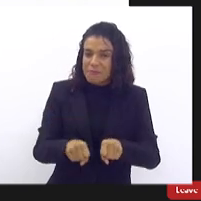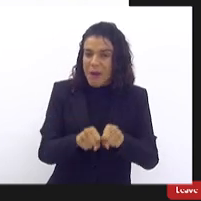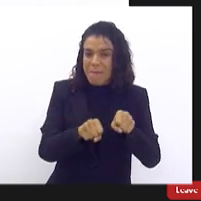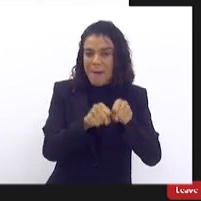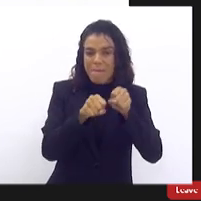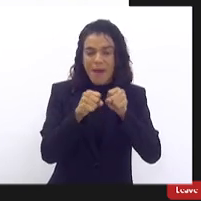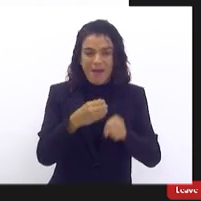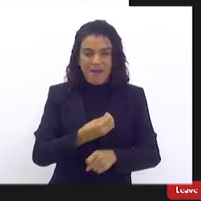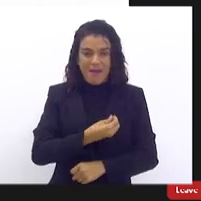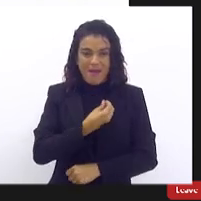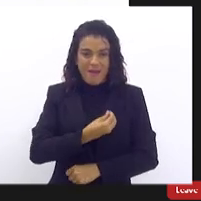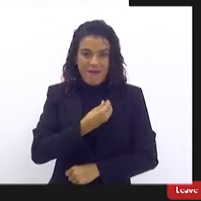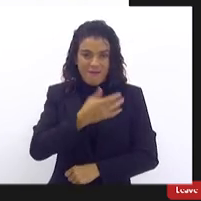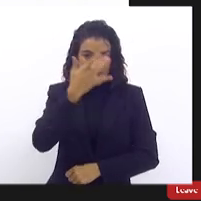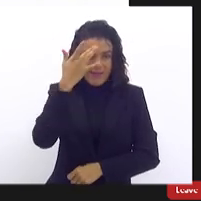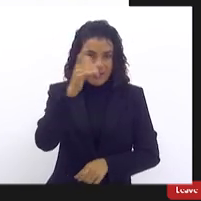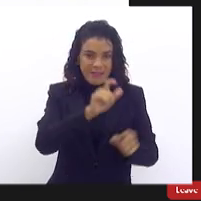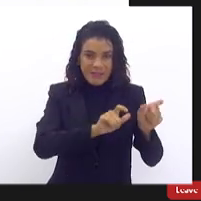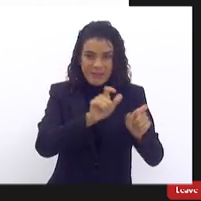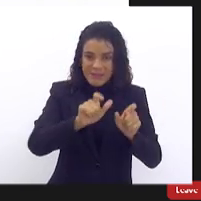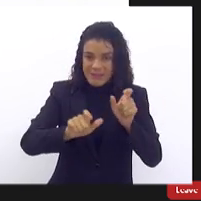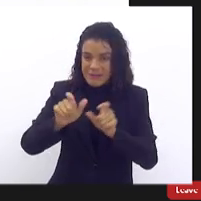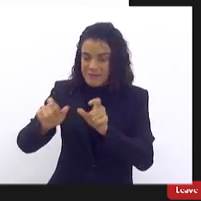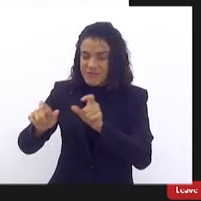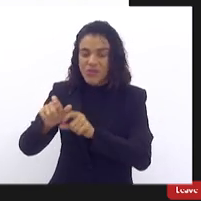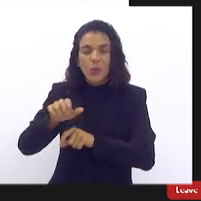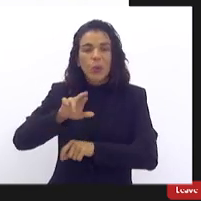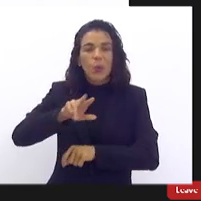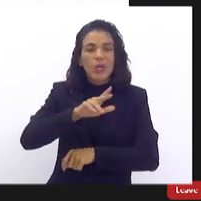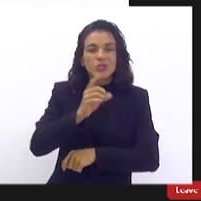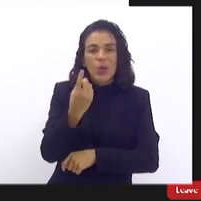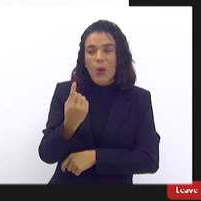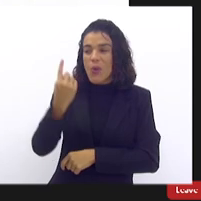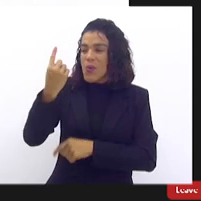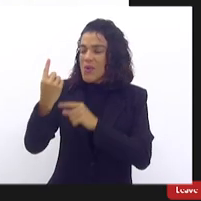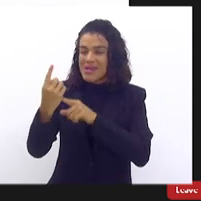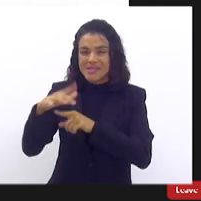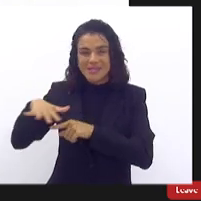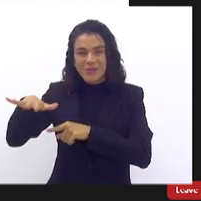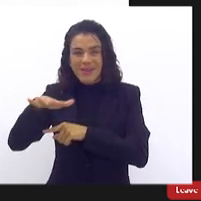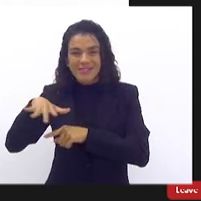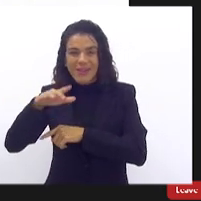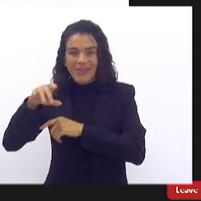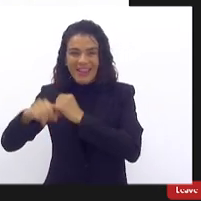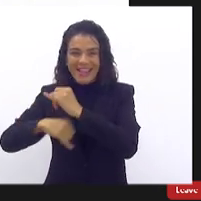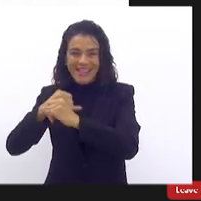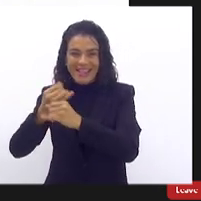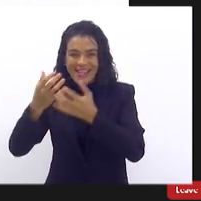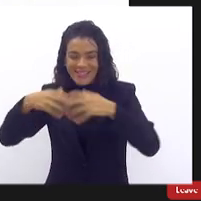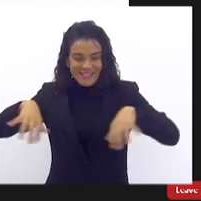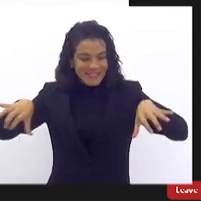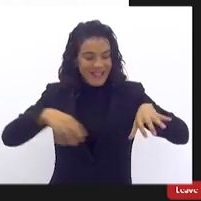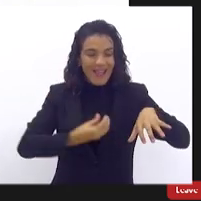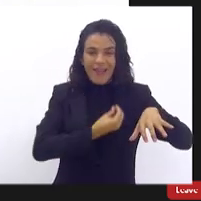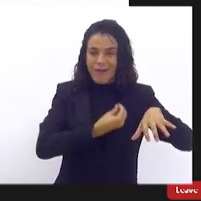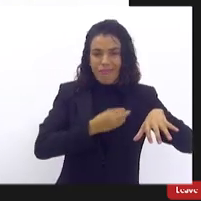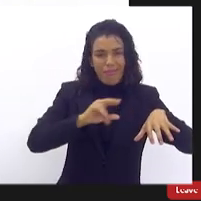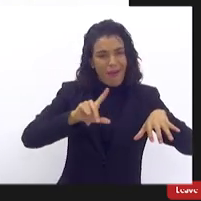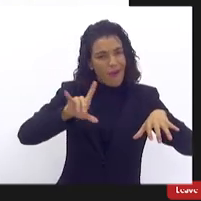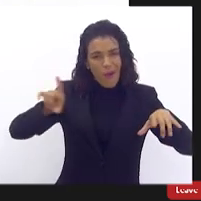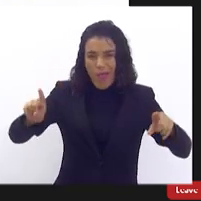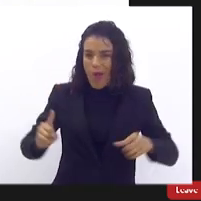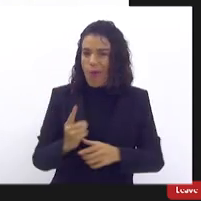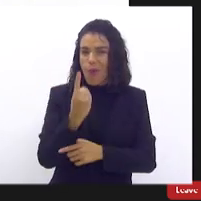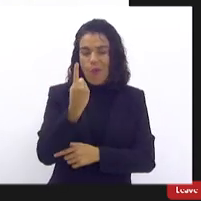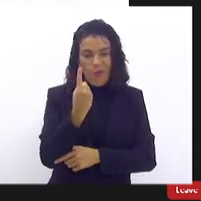e que não é só uma coisa que fica isolada no lugar da internet, como se esse lugar da internet fosse separado da vida. Isso